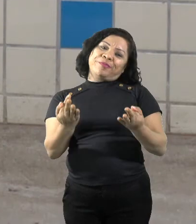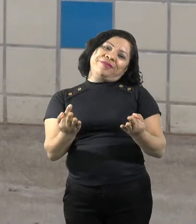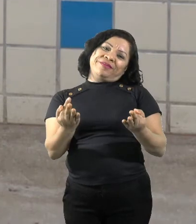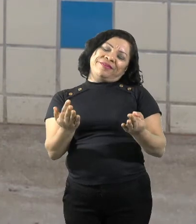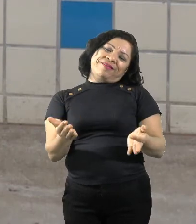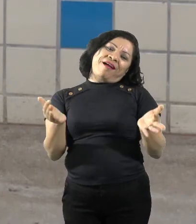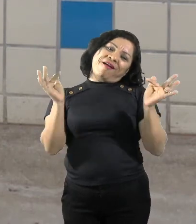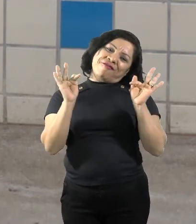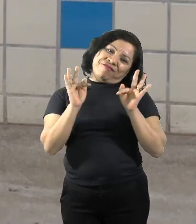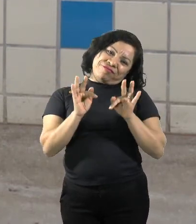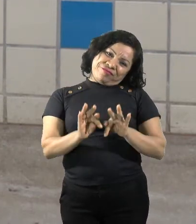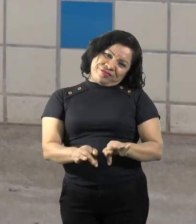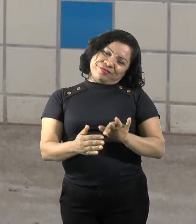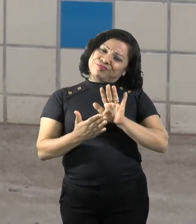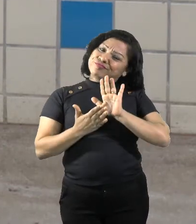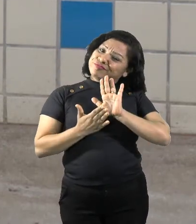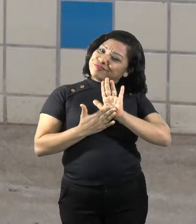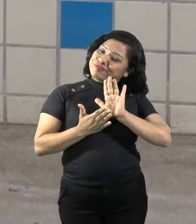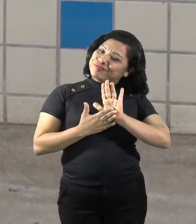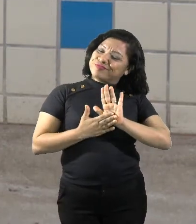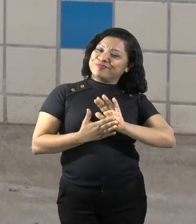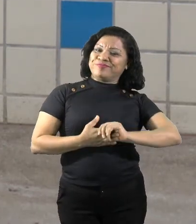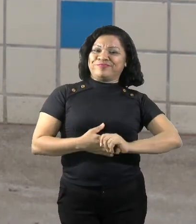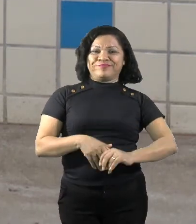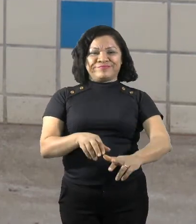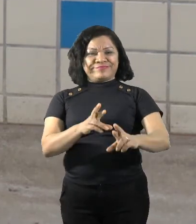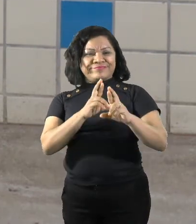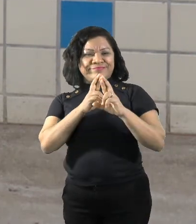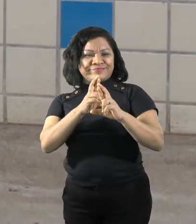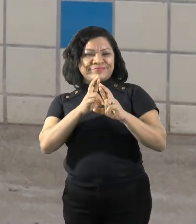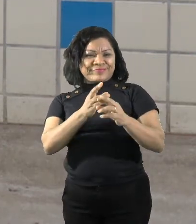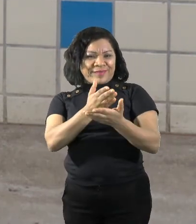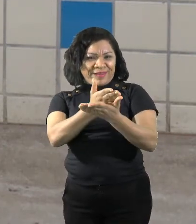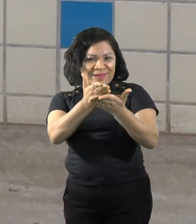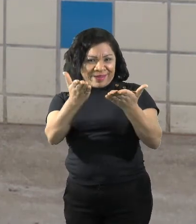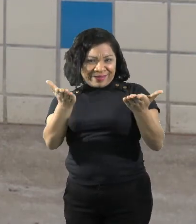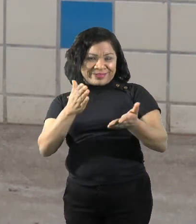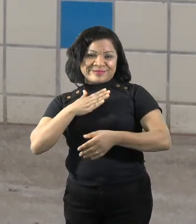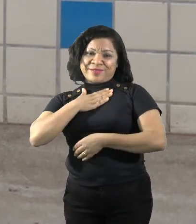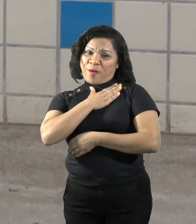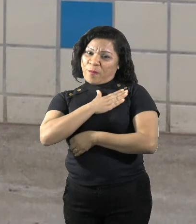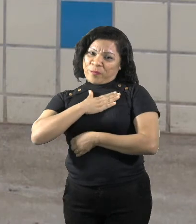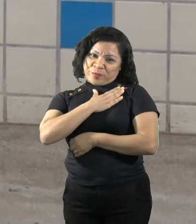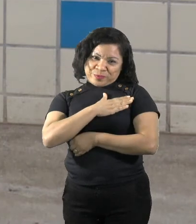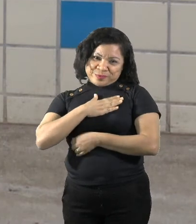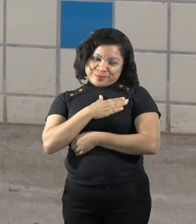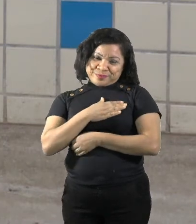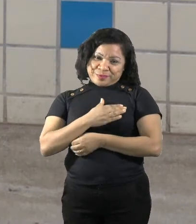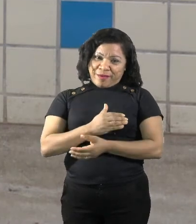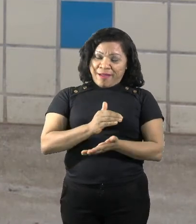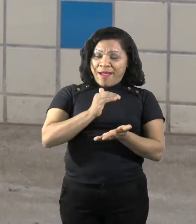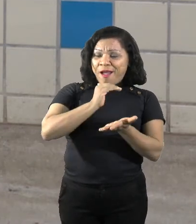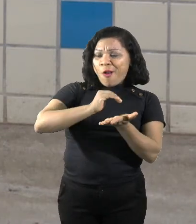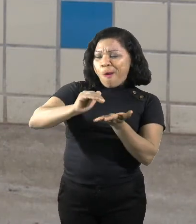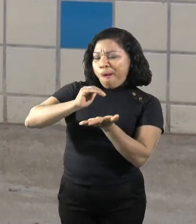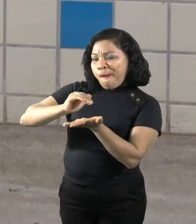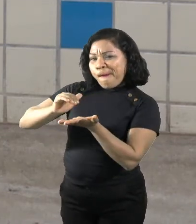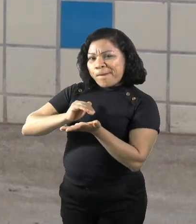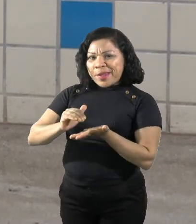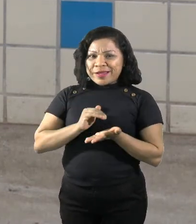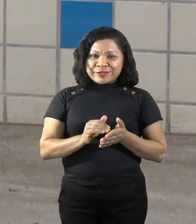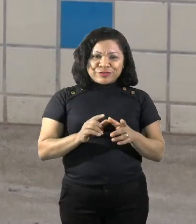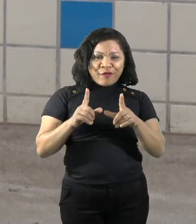nossas propostas. Espero que vocês tenham gostado. Compartilhe evidências através de fotos